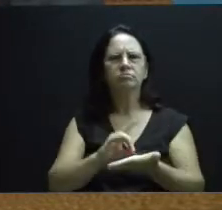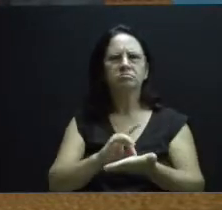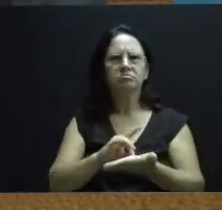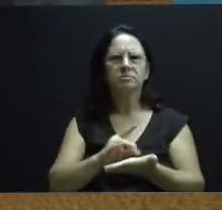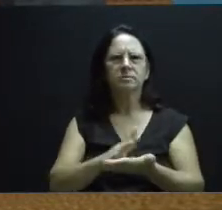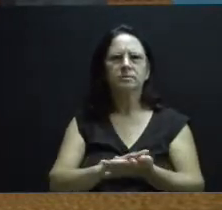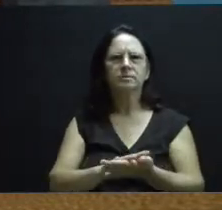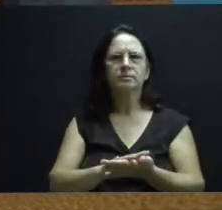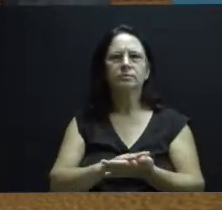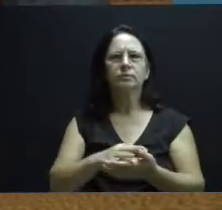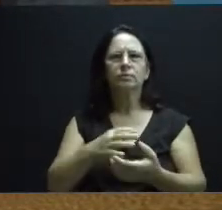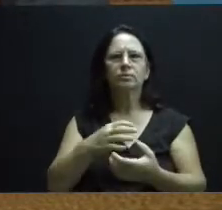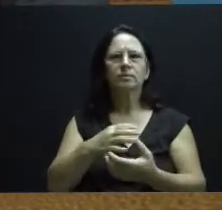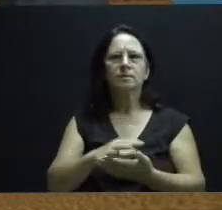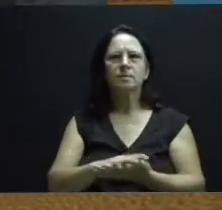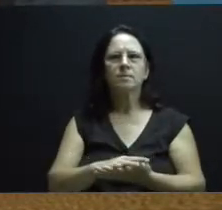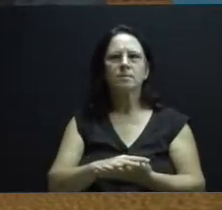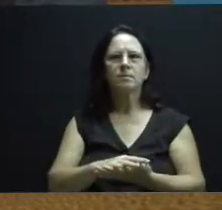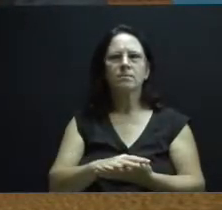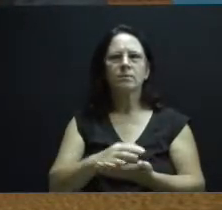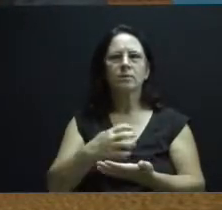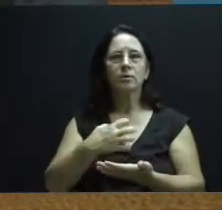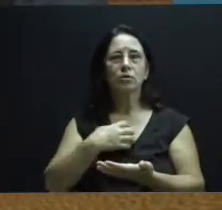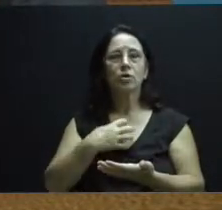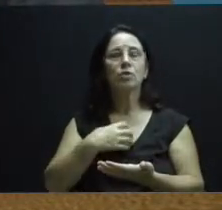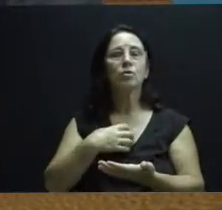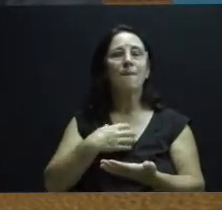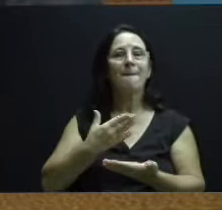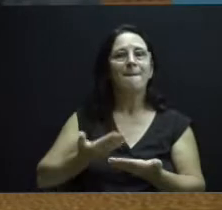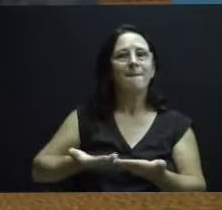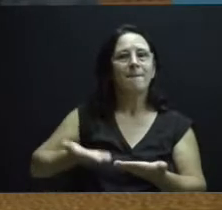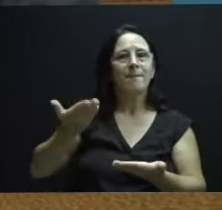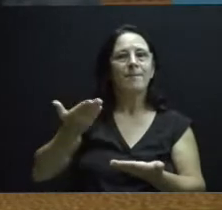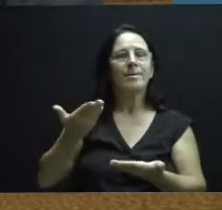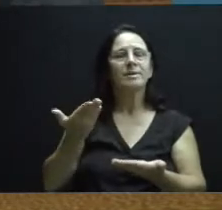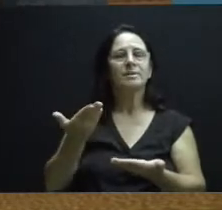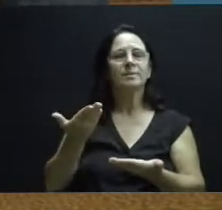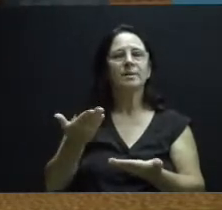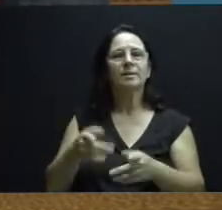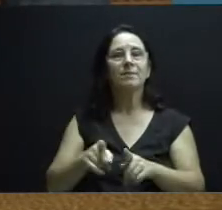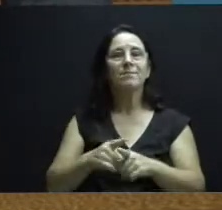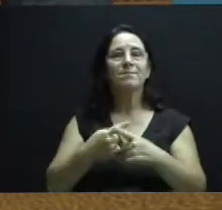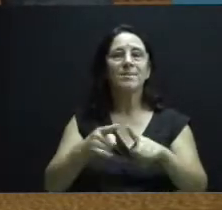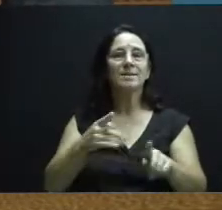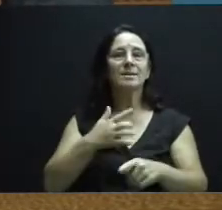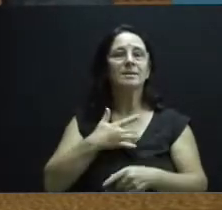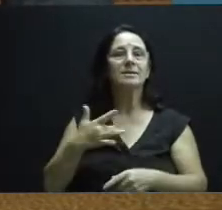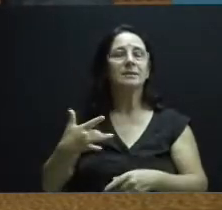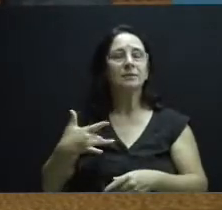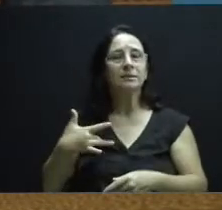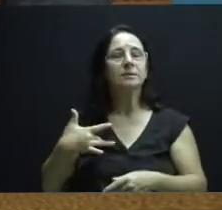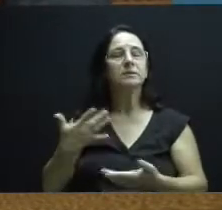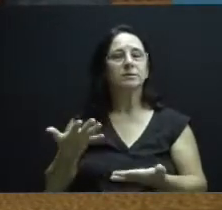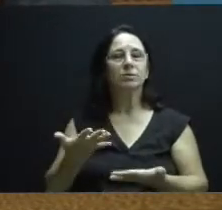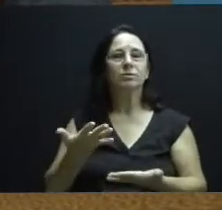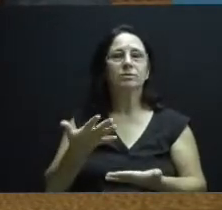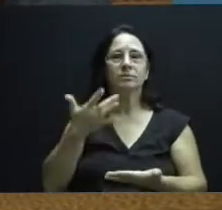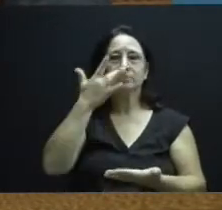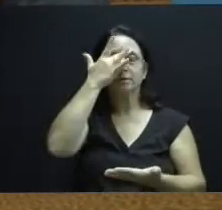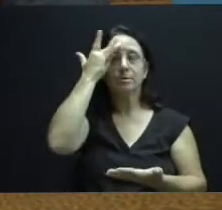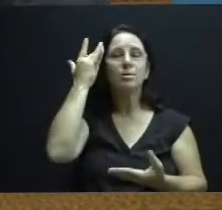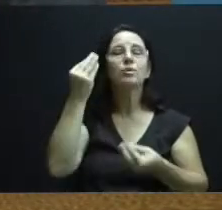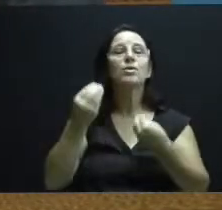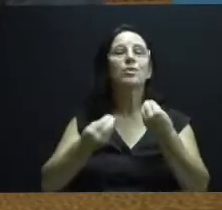a forma mais em conta e mais não leve em conta a saúde da população de nosso município